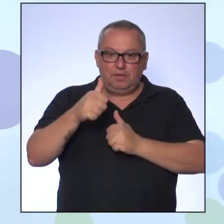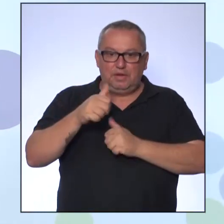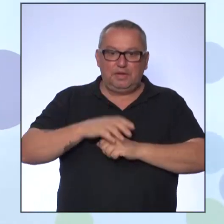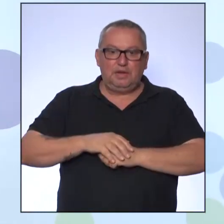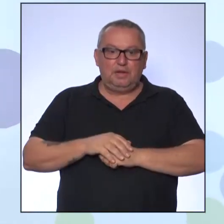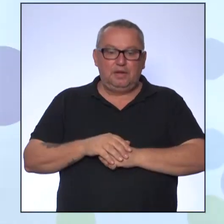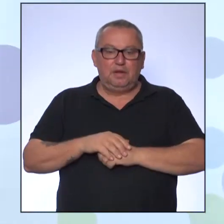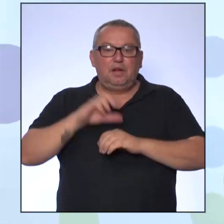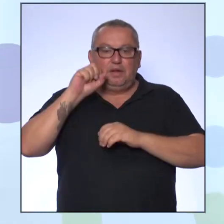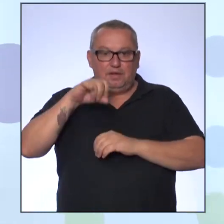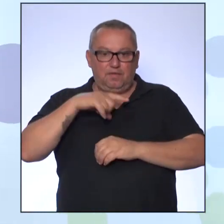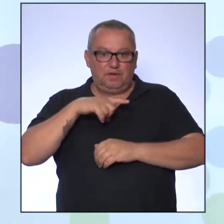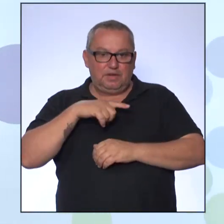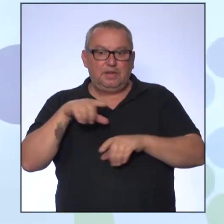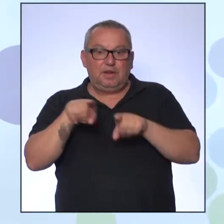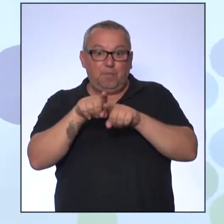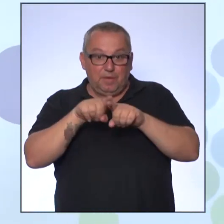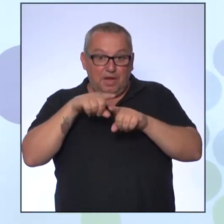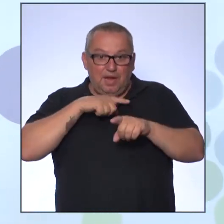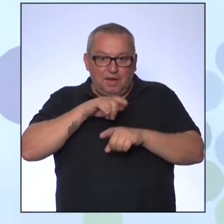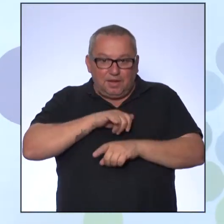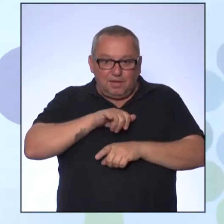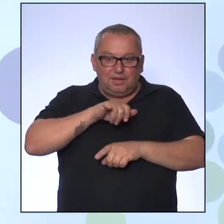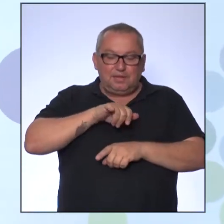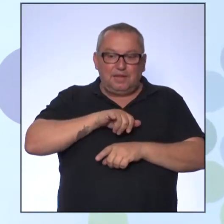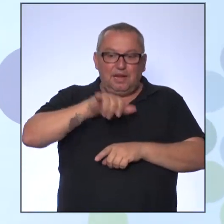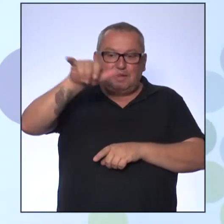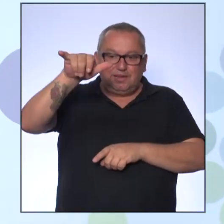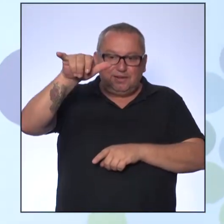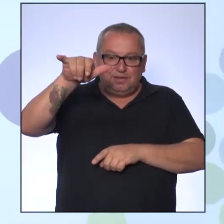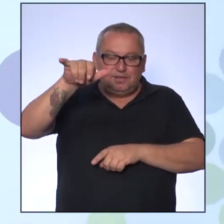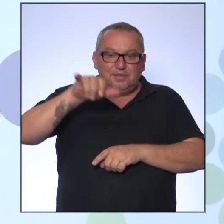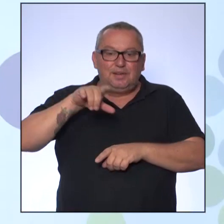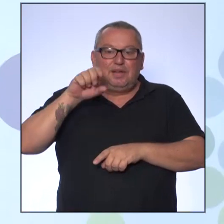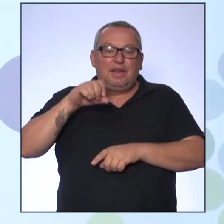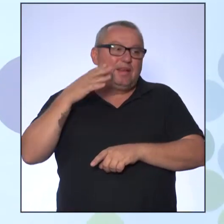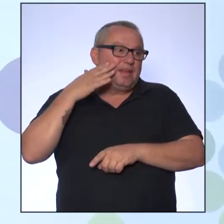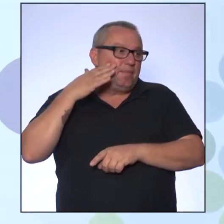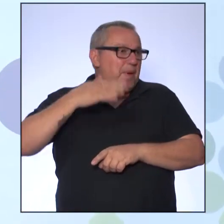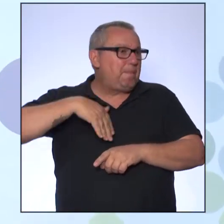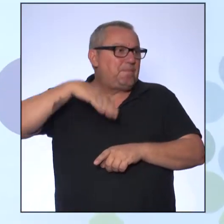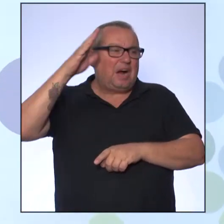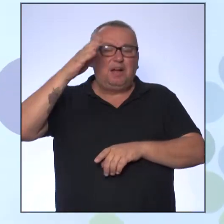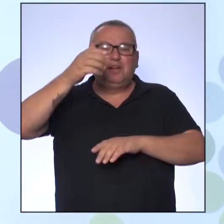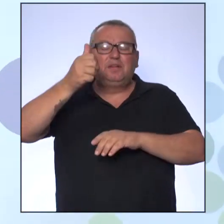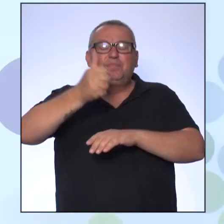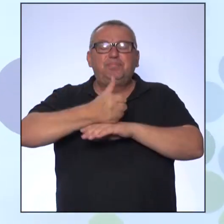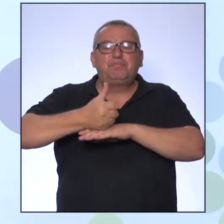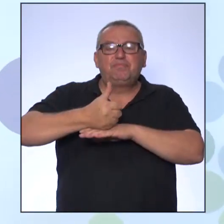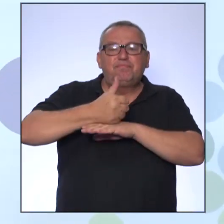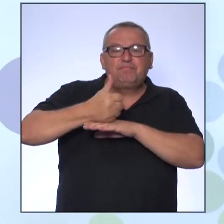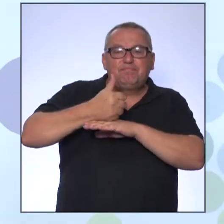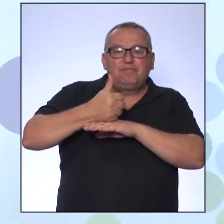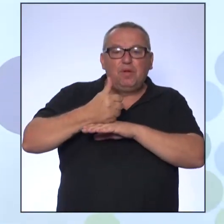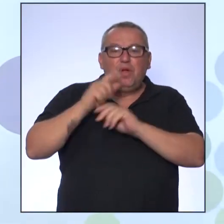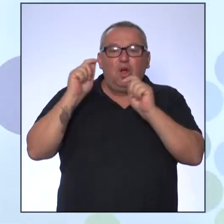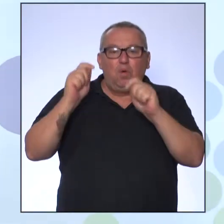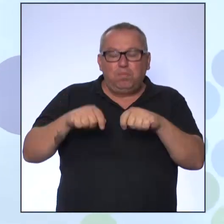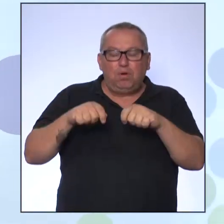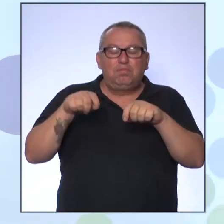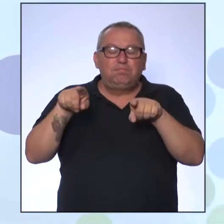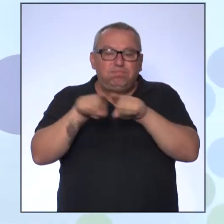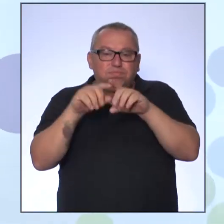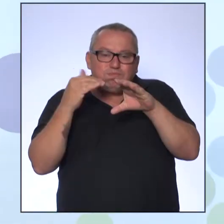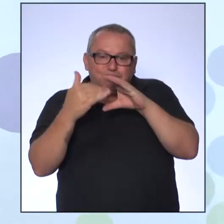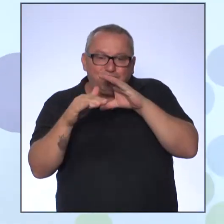site. E se você tem Telegram e você quer saber mais sobre as profissões e as carreiras, você pode escrever para a gente e interagir com a